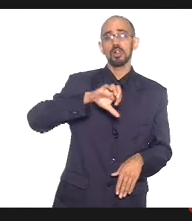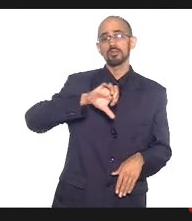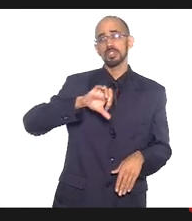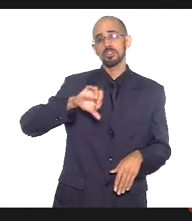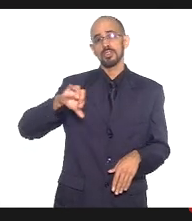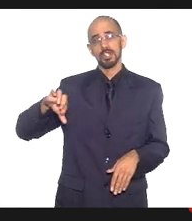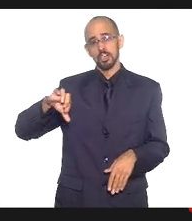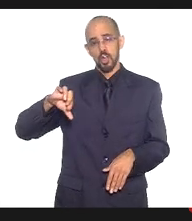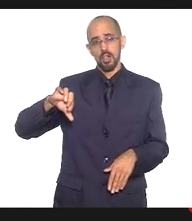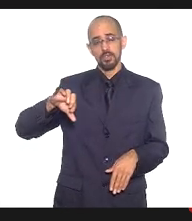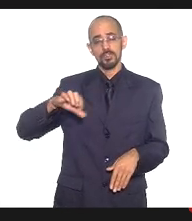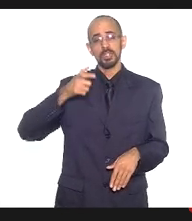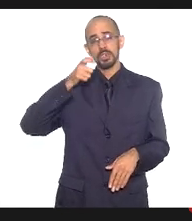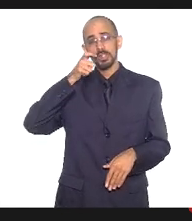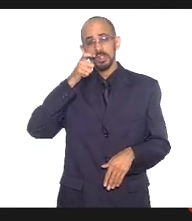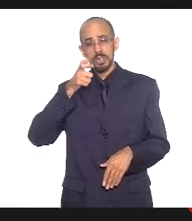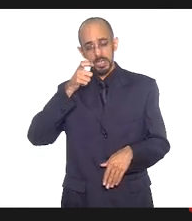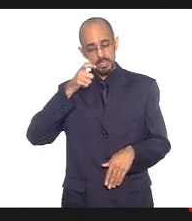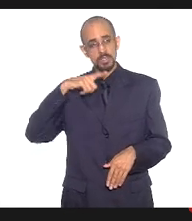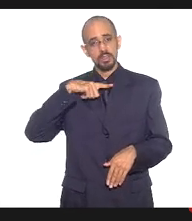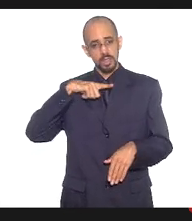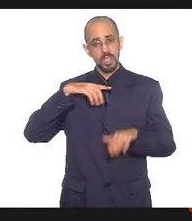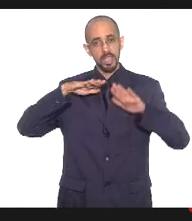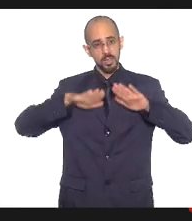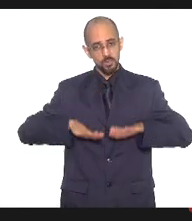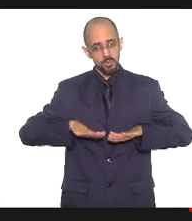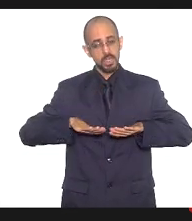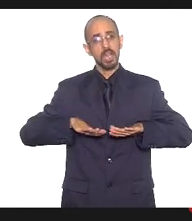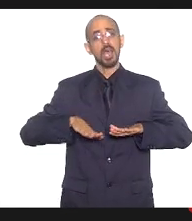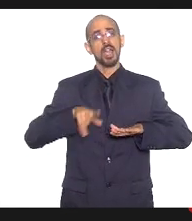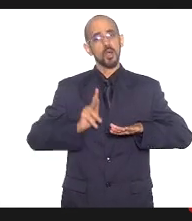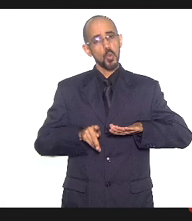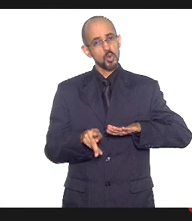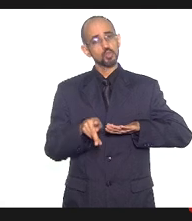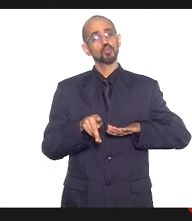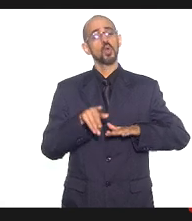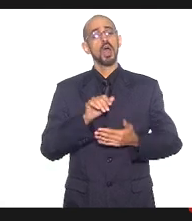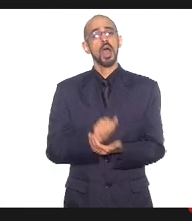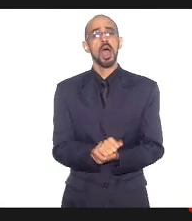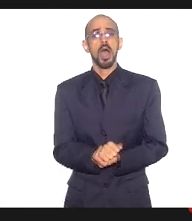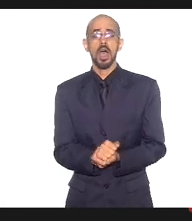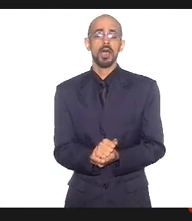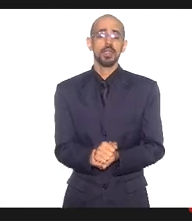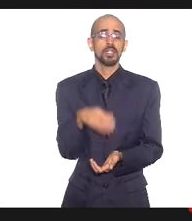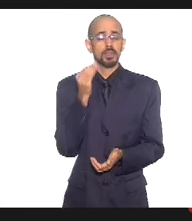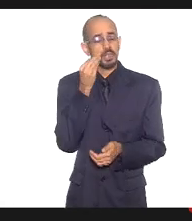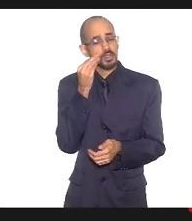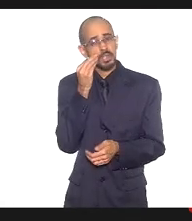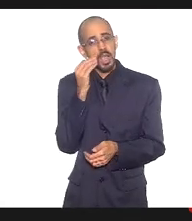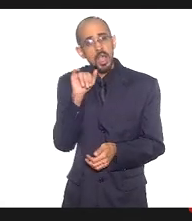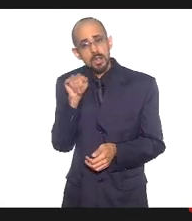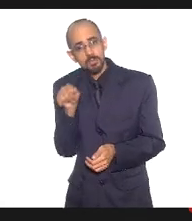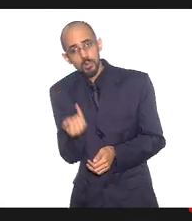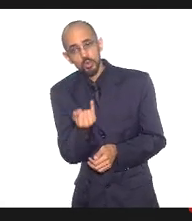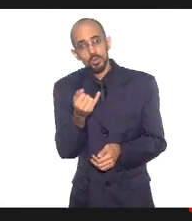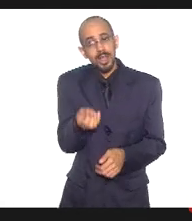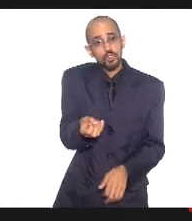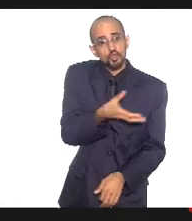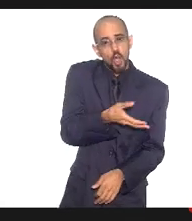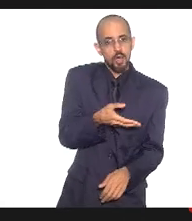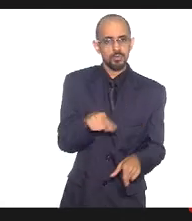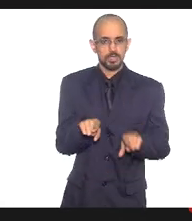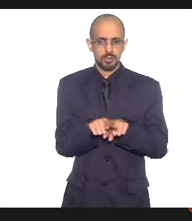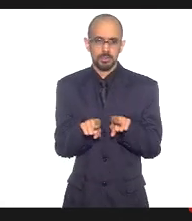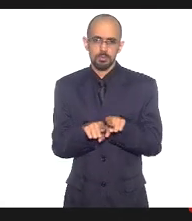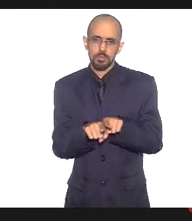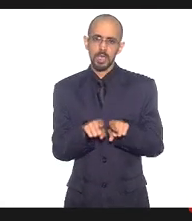tem o interesse de manter a estrutura aqui no Rio de Janeiro, inclusive procurando novas oportunidades, como aqui é